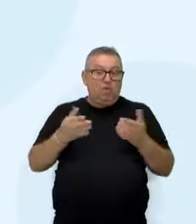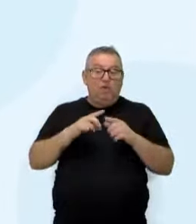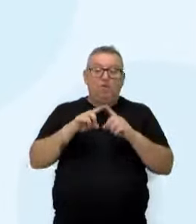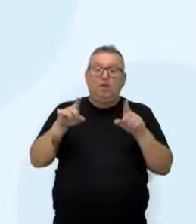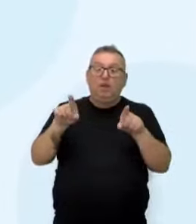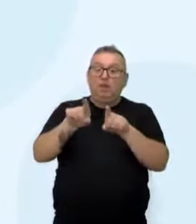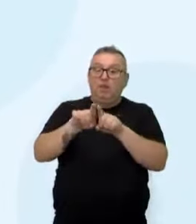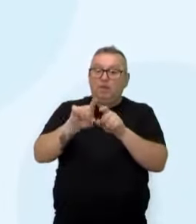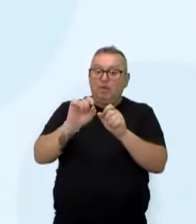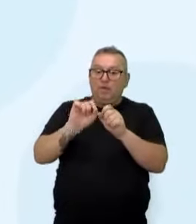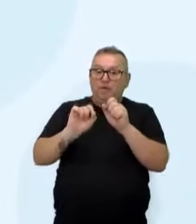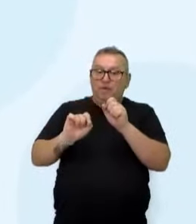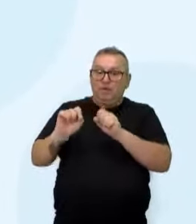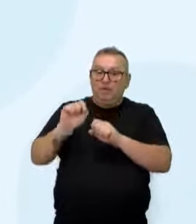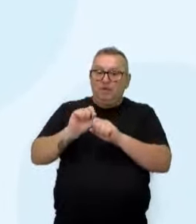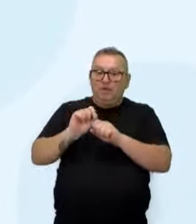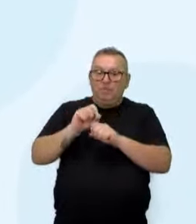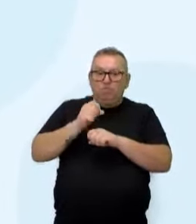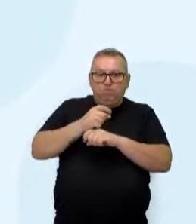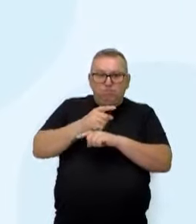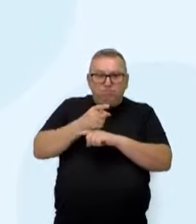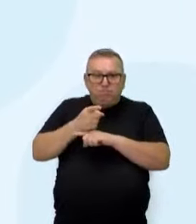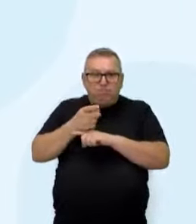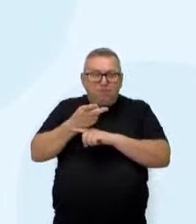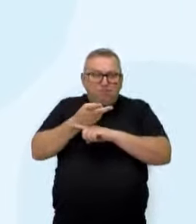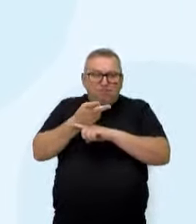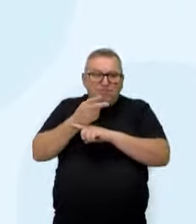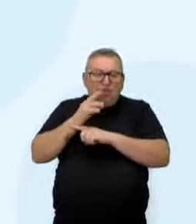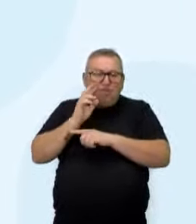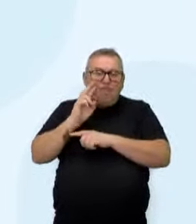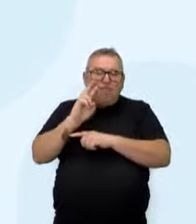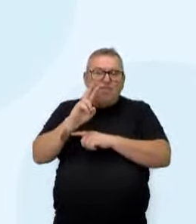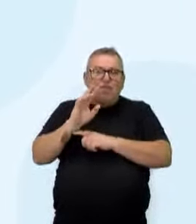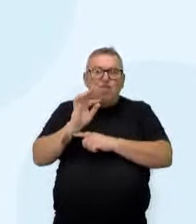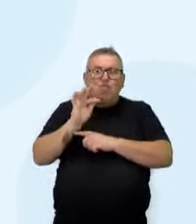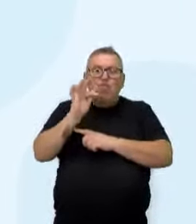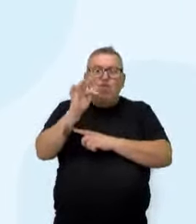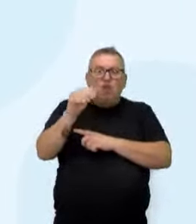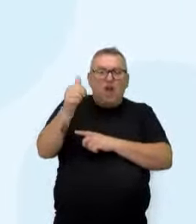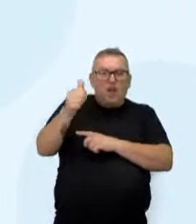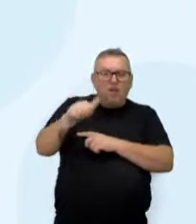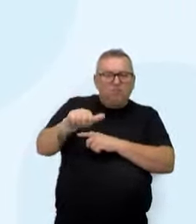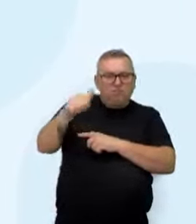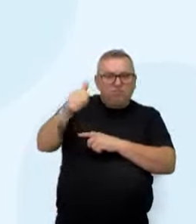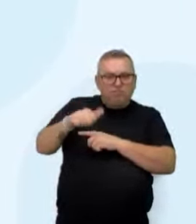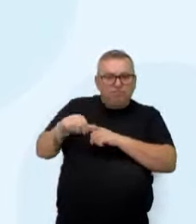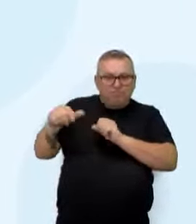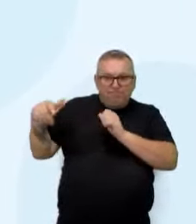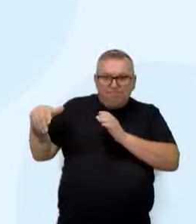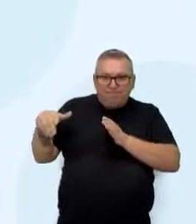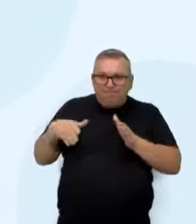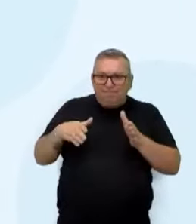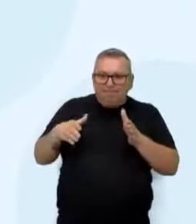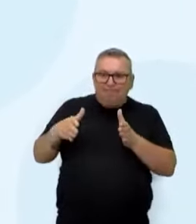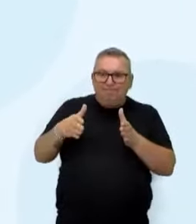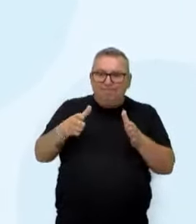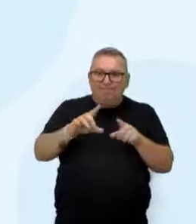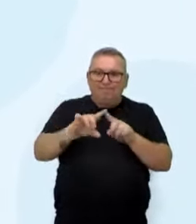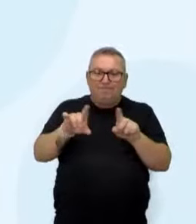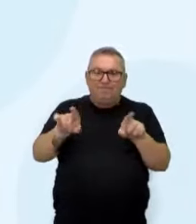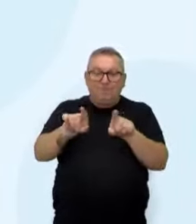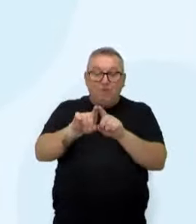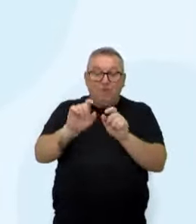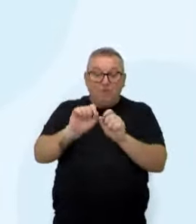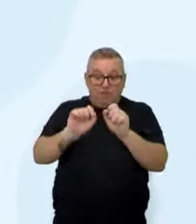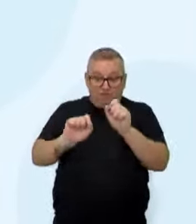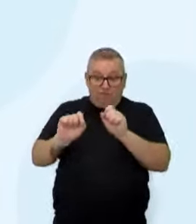também fazer um exercício de bússola e olhar para frente, né, avaliando como é que foi essa trajetória, esse caminho, essas ações